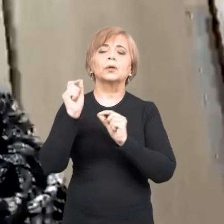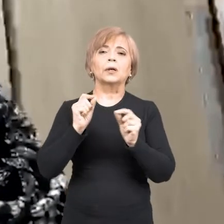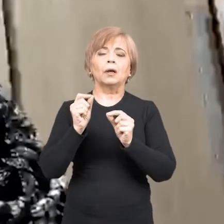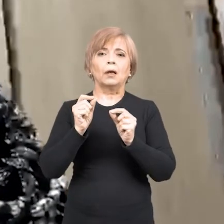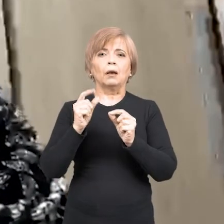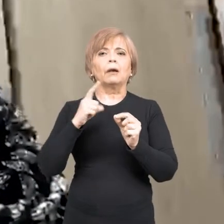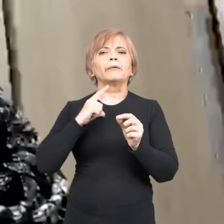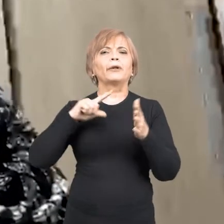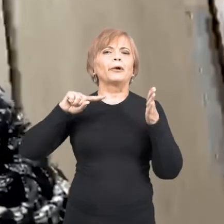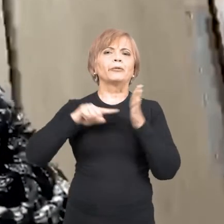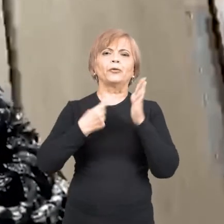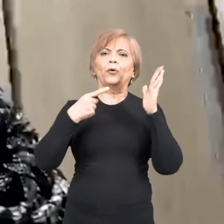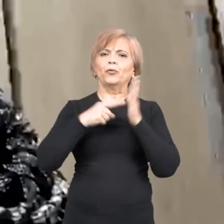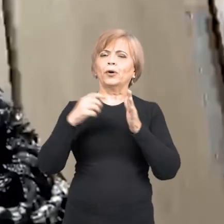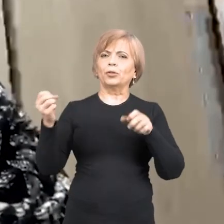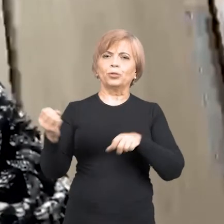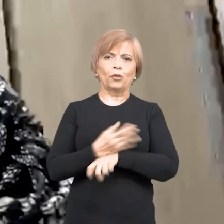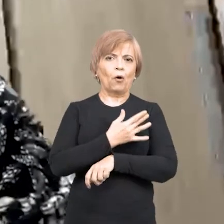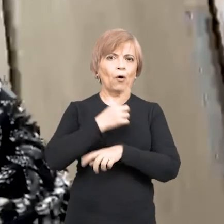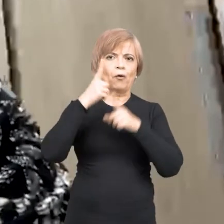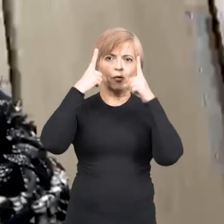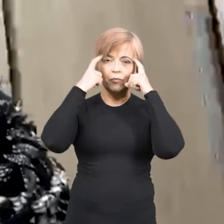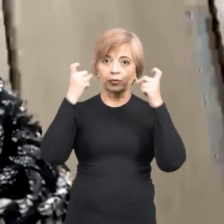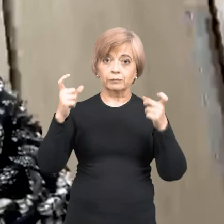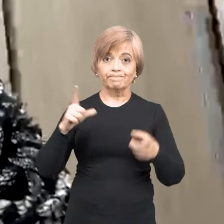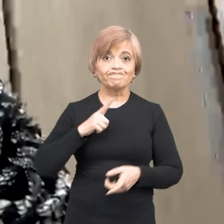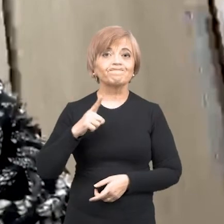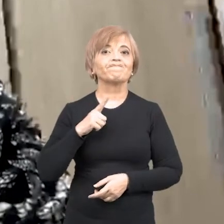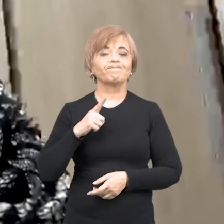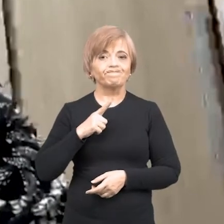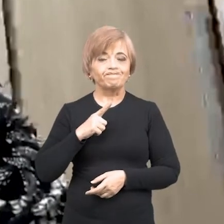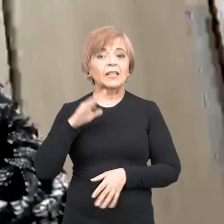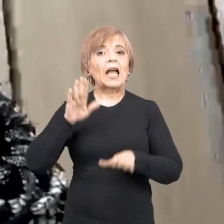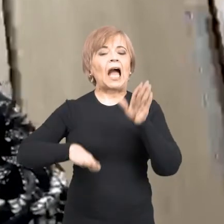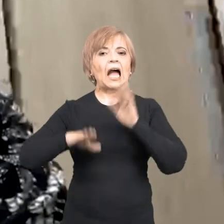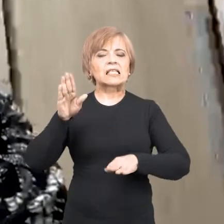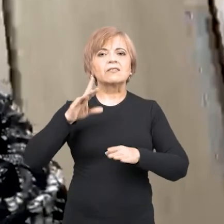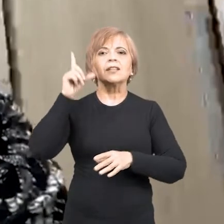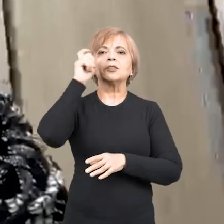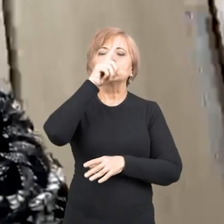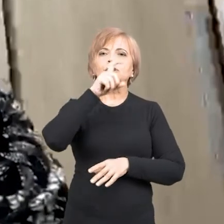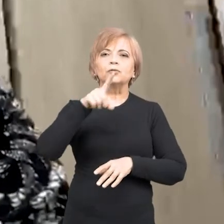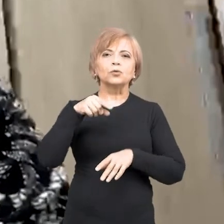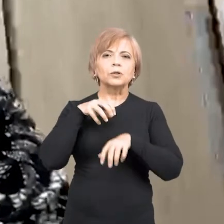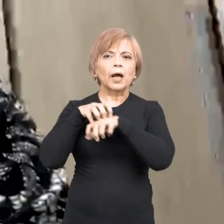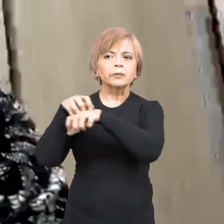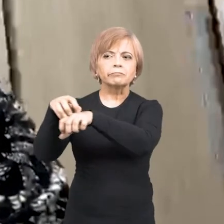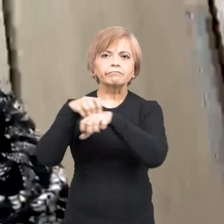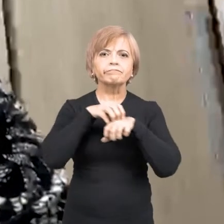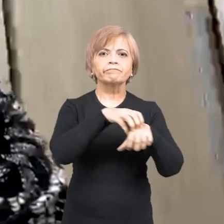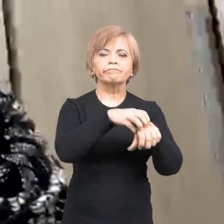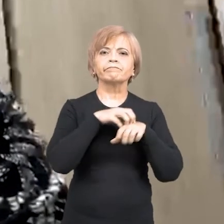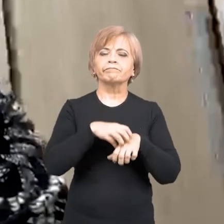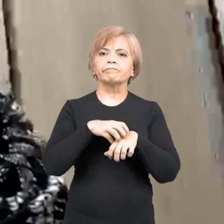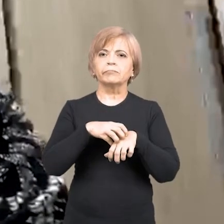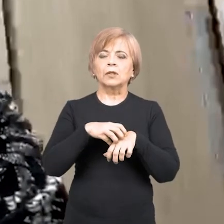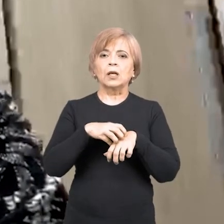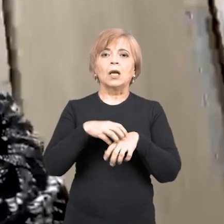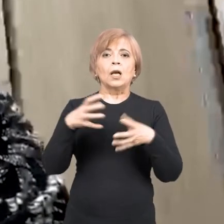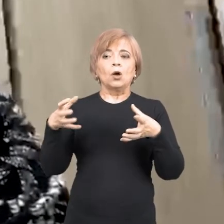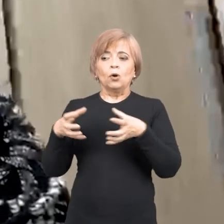a ocorrência de novas violências, as dificuldades muitas vezes de se locomover, a redução das equipes